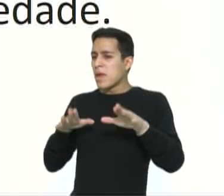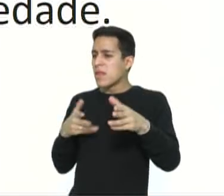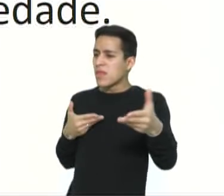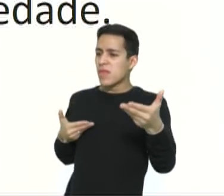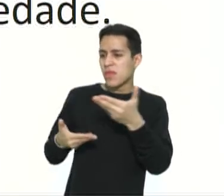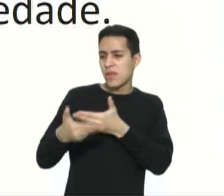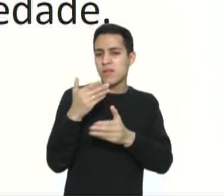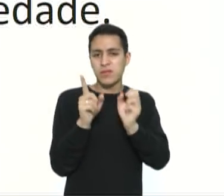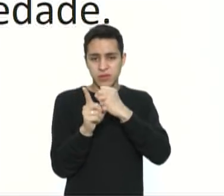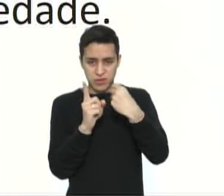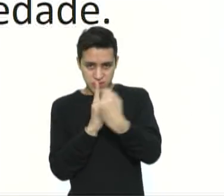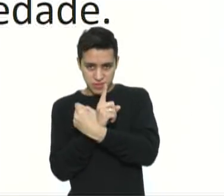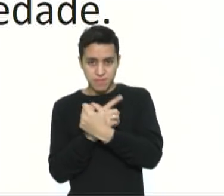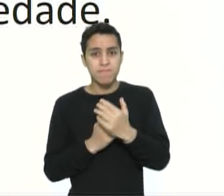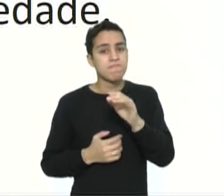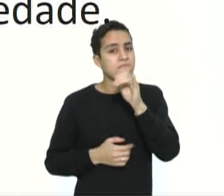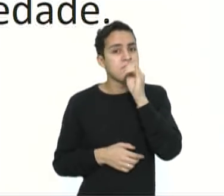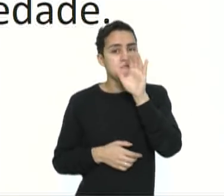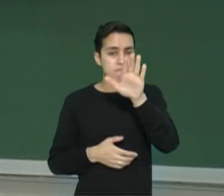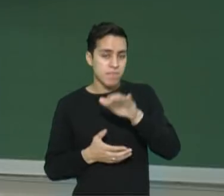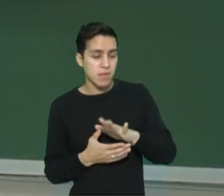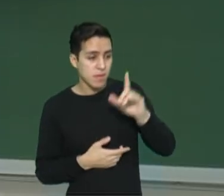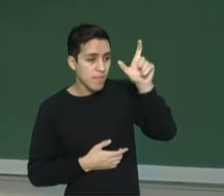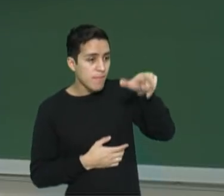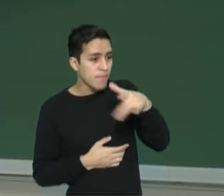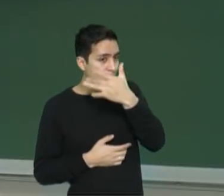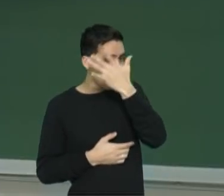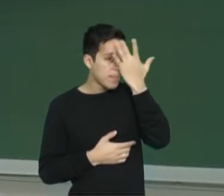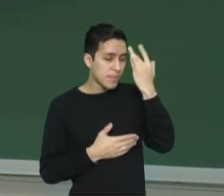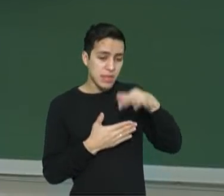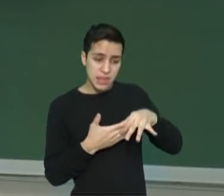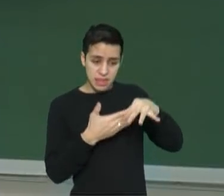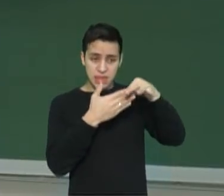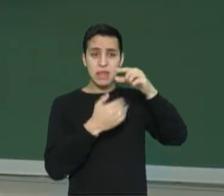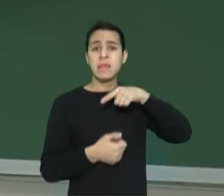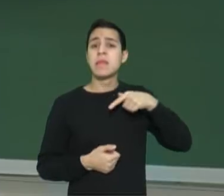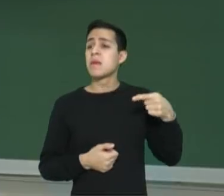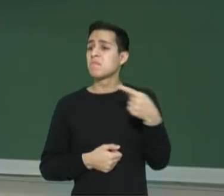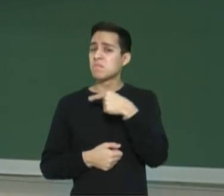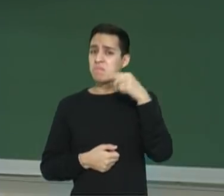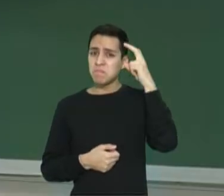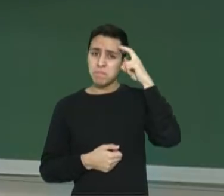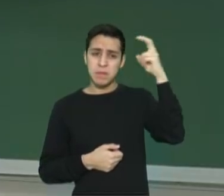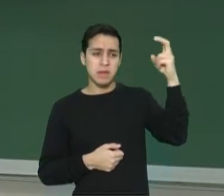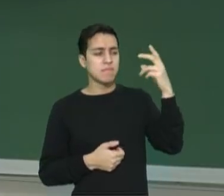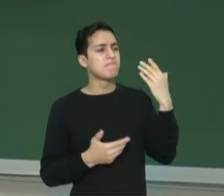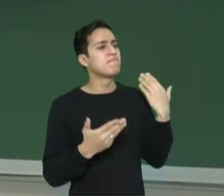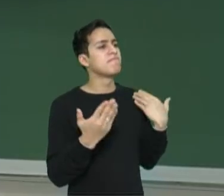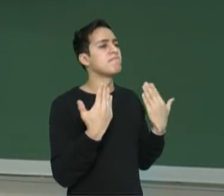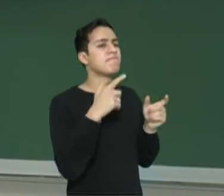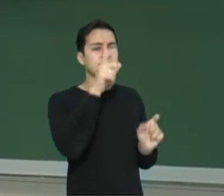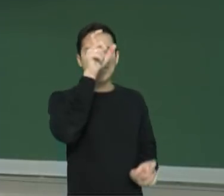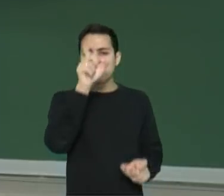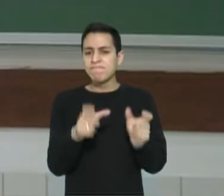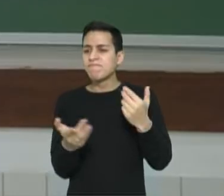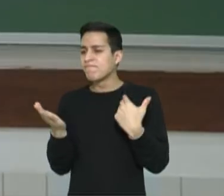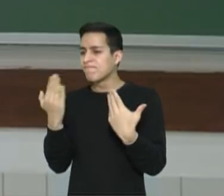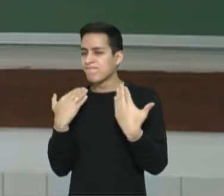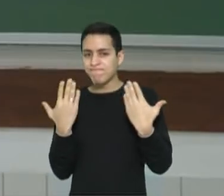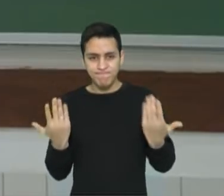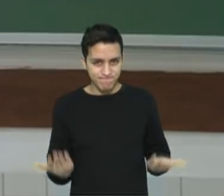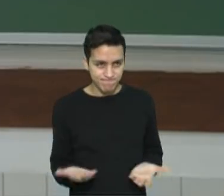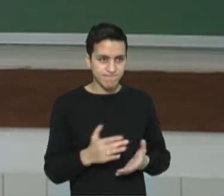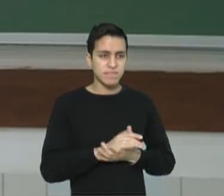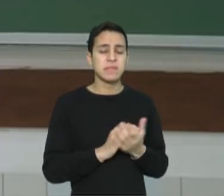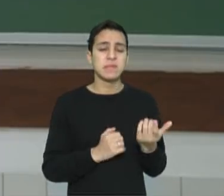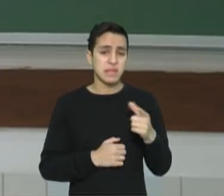sociedade. Veja, um grande líder, né, muitas vezes, ele é provido dessa inteligência interpessoal. Tá?